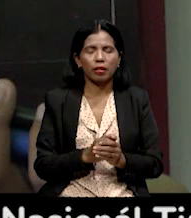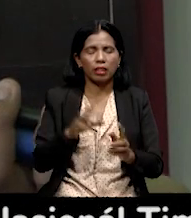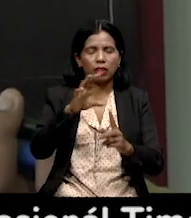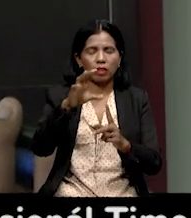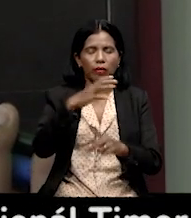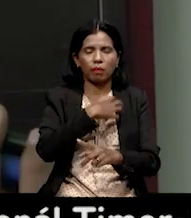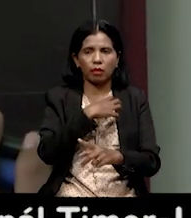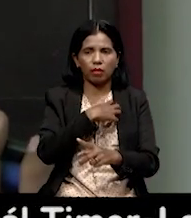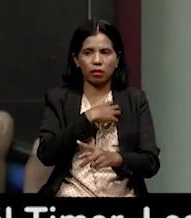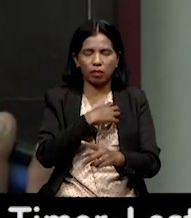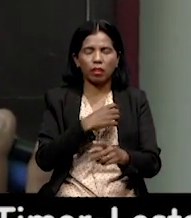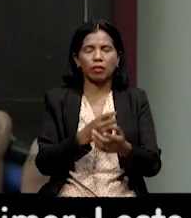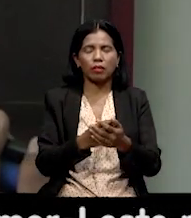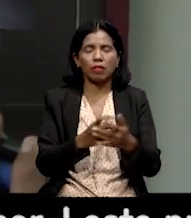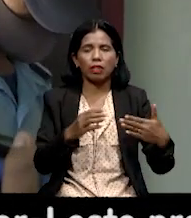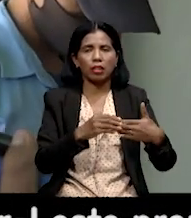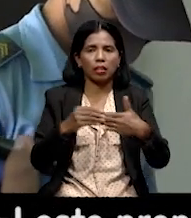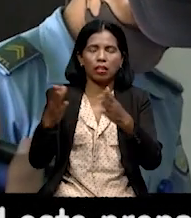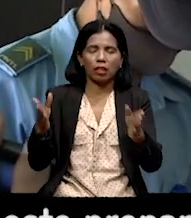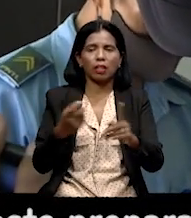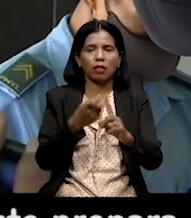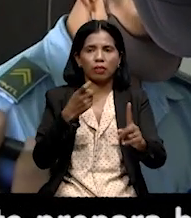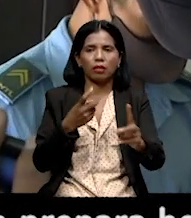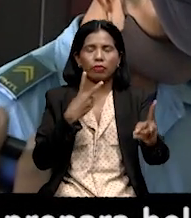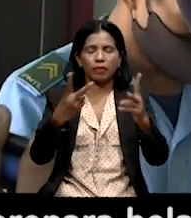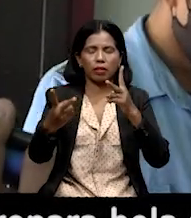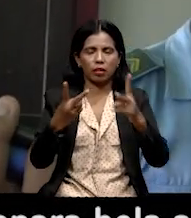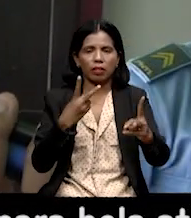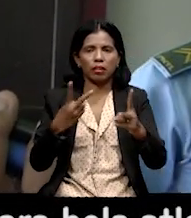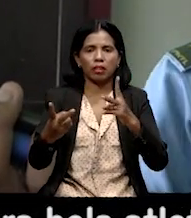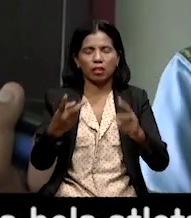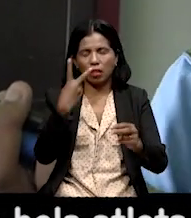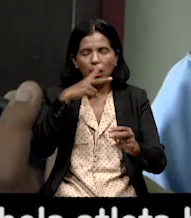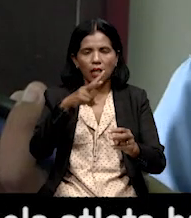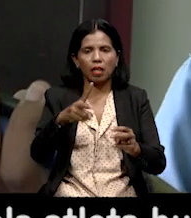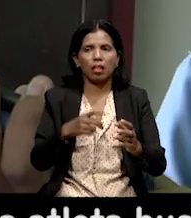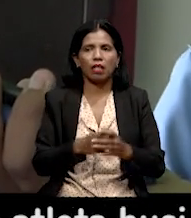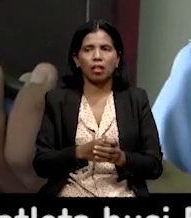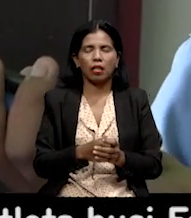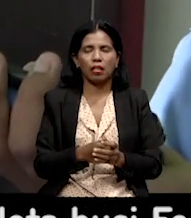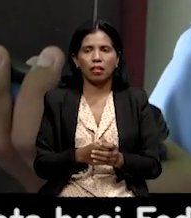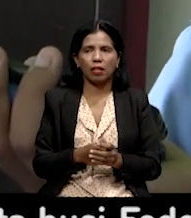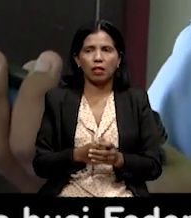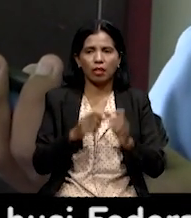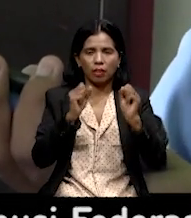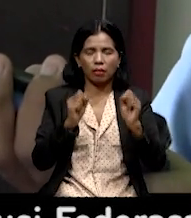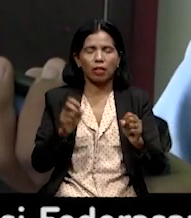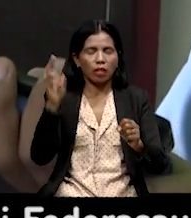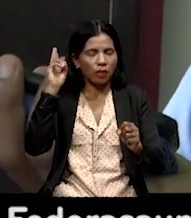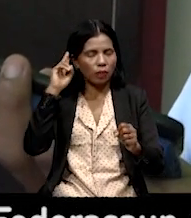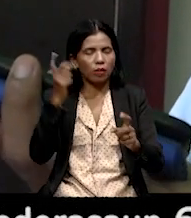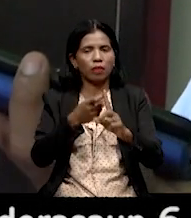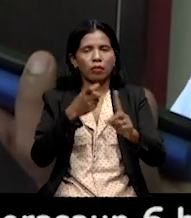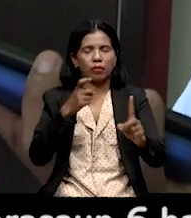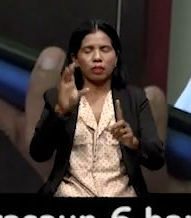sa komando zeral. Nebe maka mai ya visita direita mai ka ing direita irine wida ne. Udi bele rona direita usi